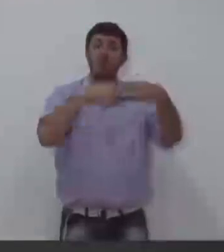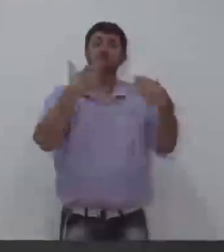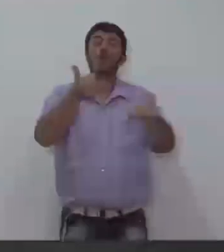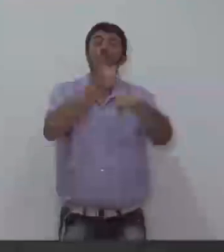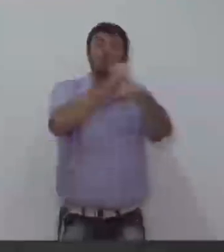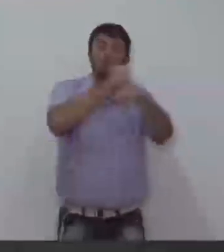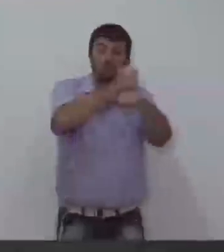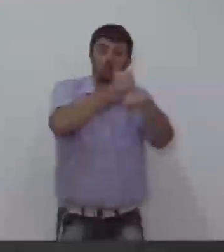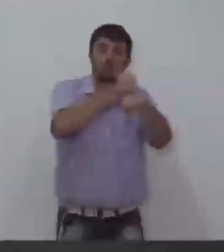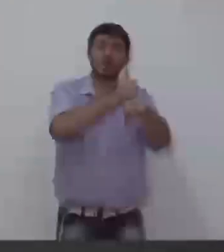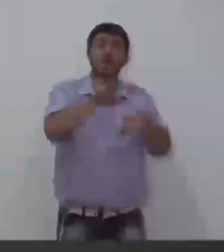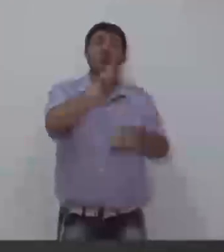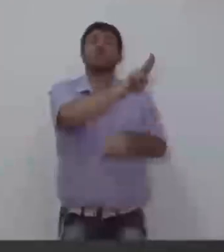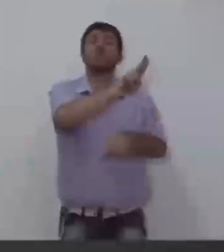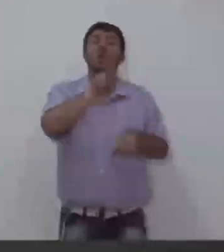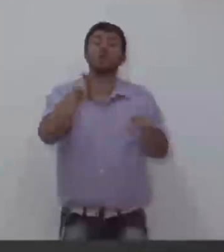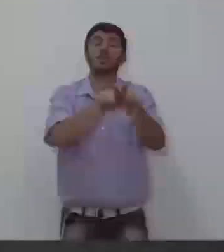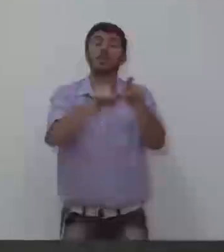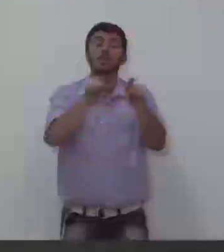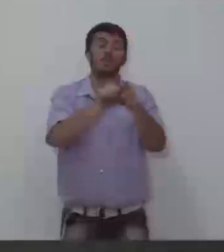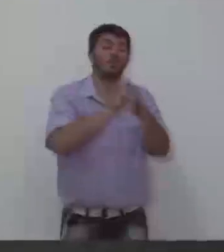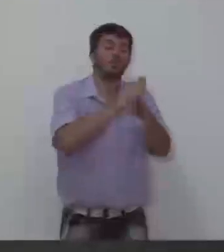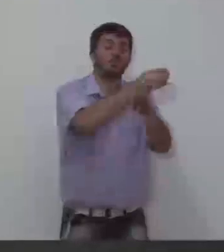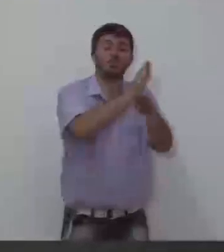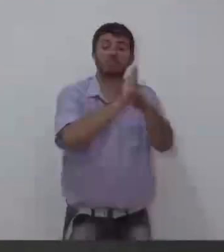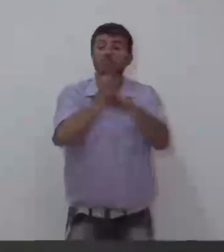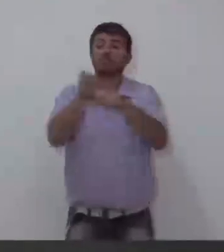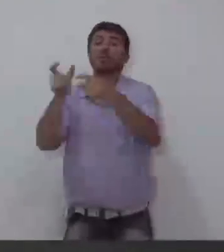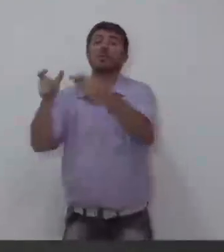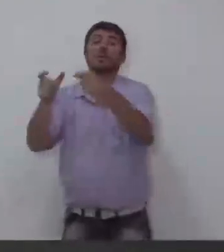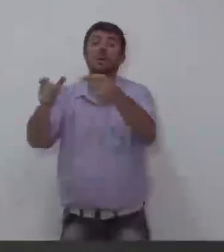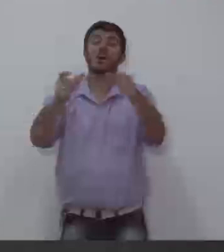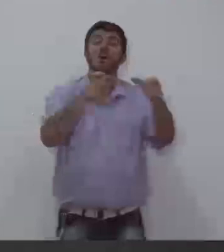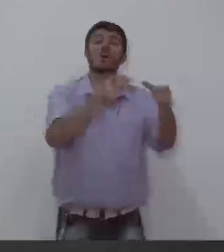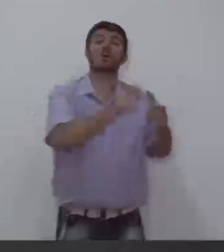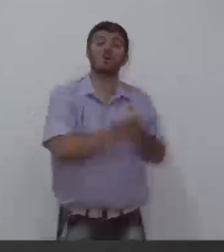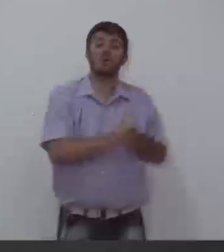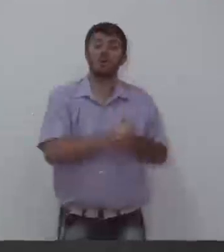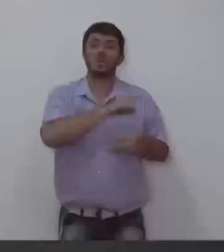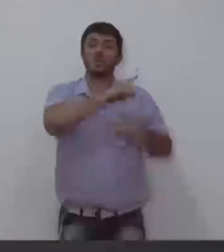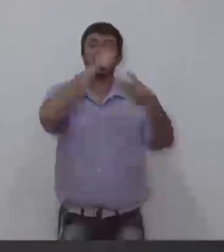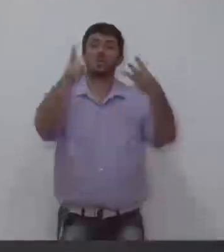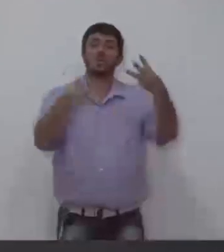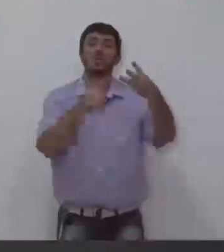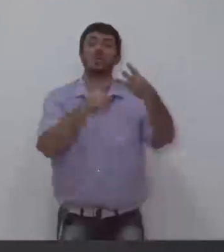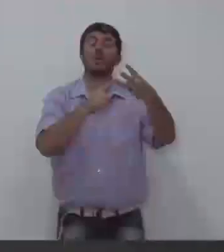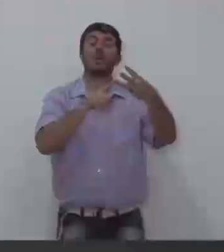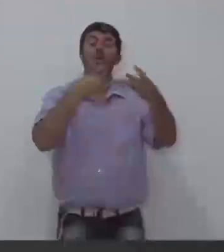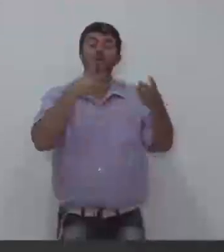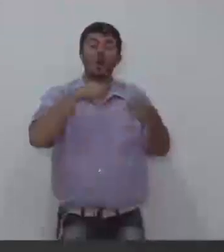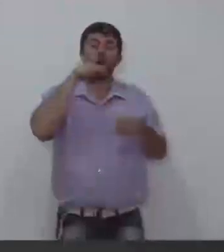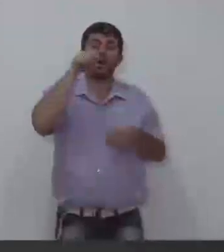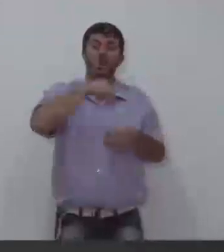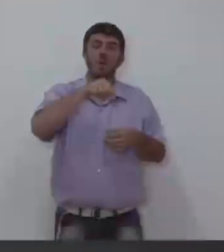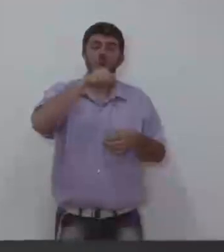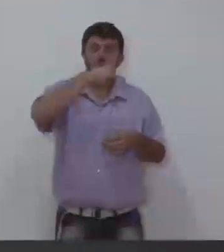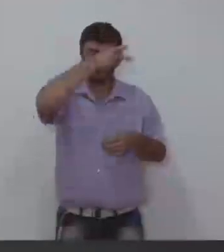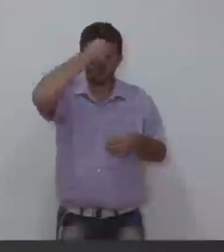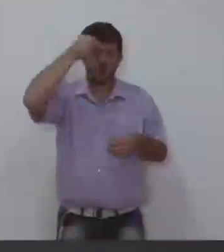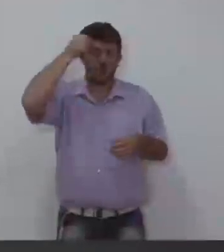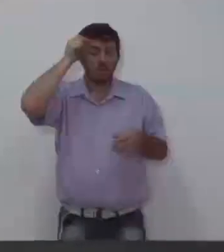de atendimento. 3. Quais as especialidades médicas contratadas pelo município?